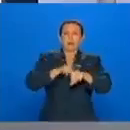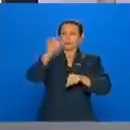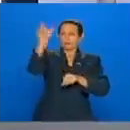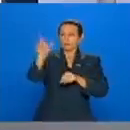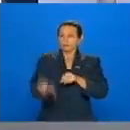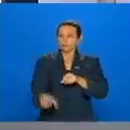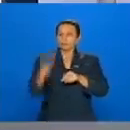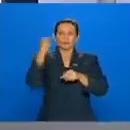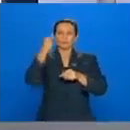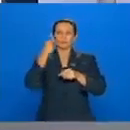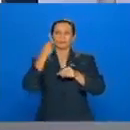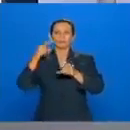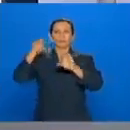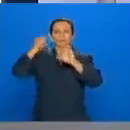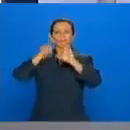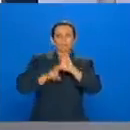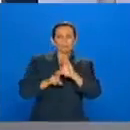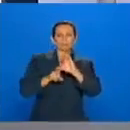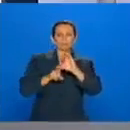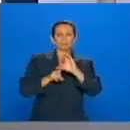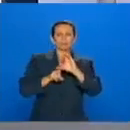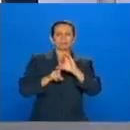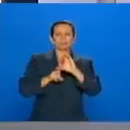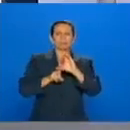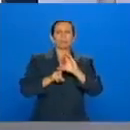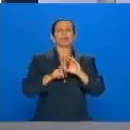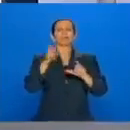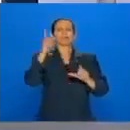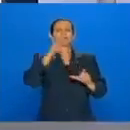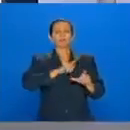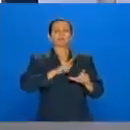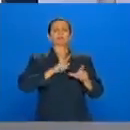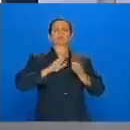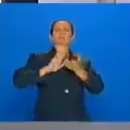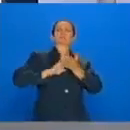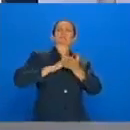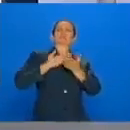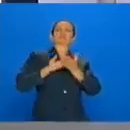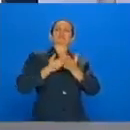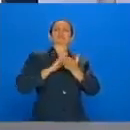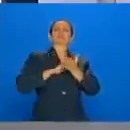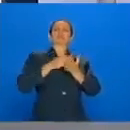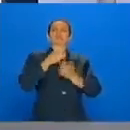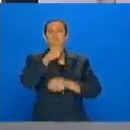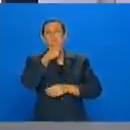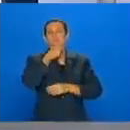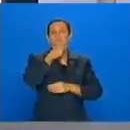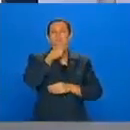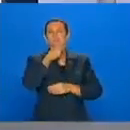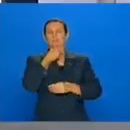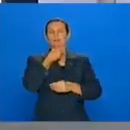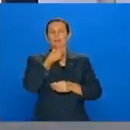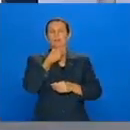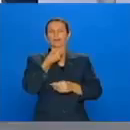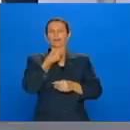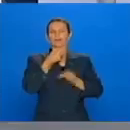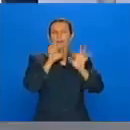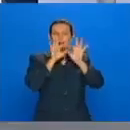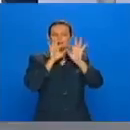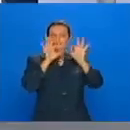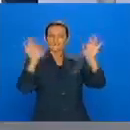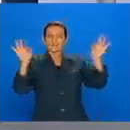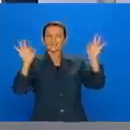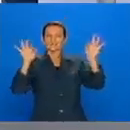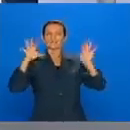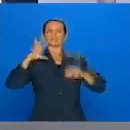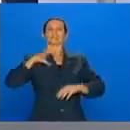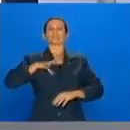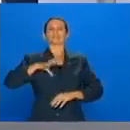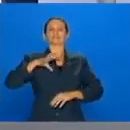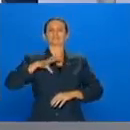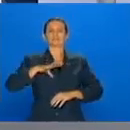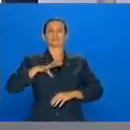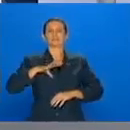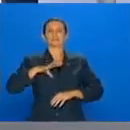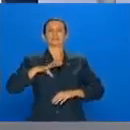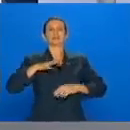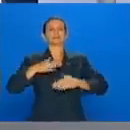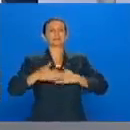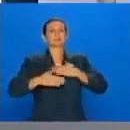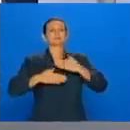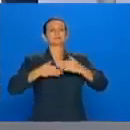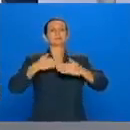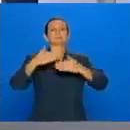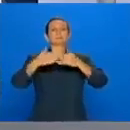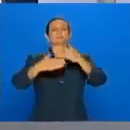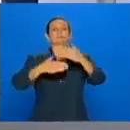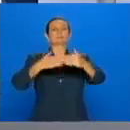melhor escolha, proferindo, então, que não havia essa relação de codependência, mas seguindo o discurso que